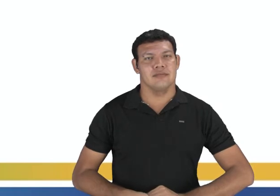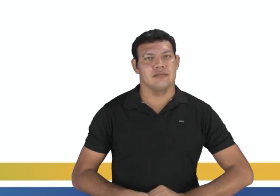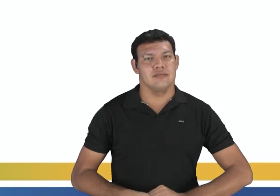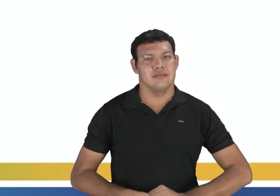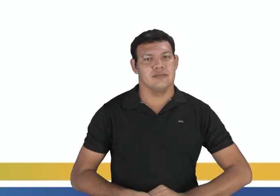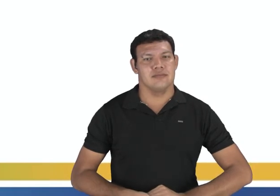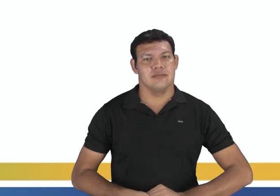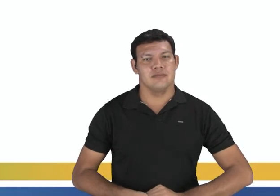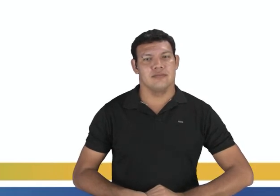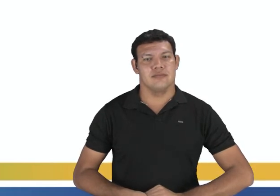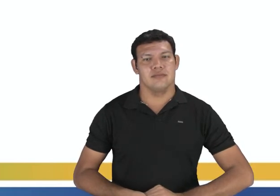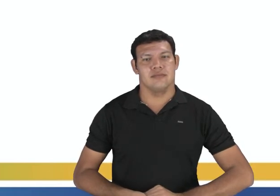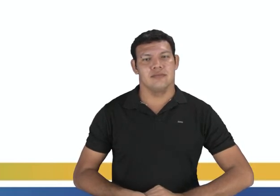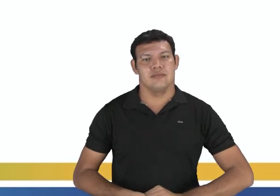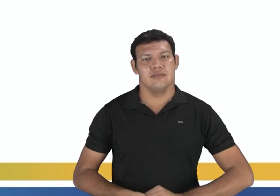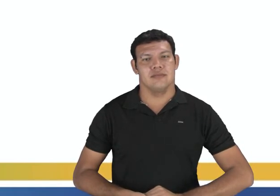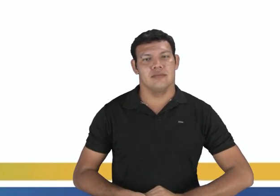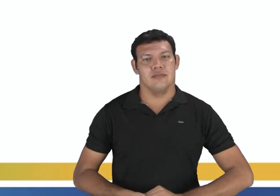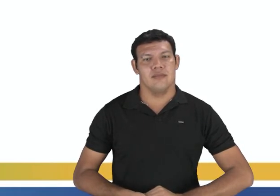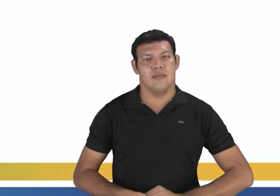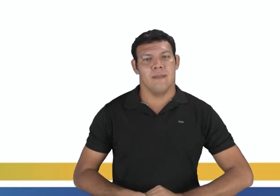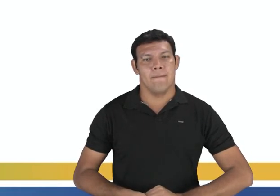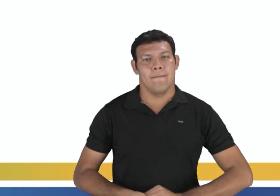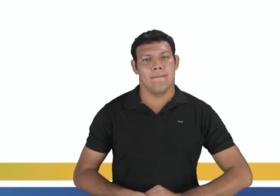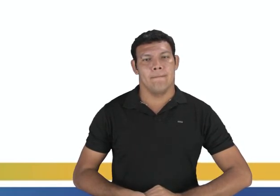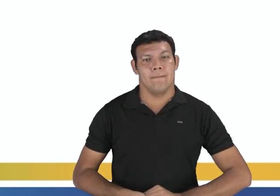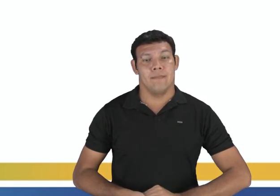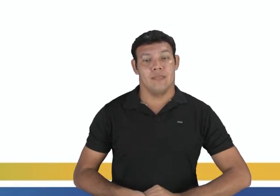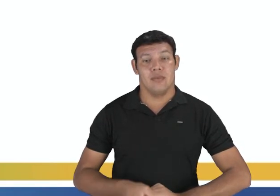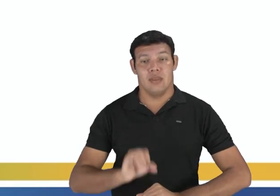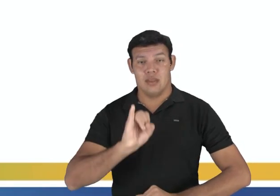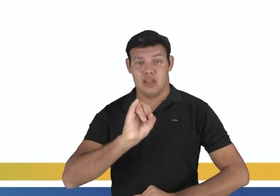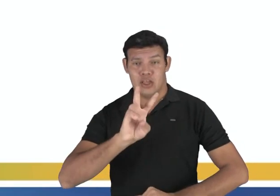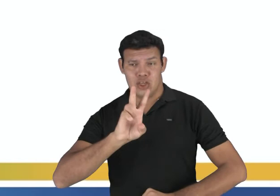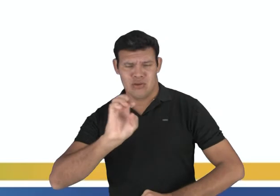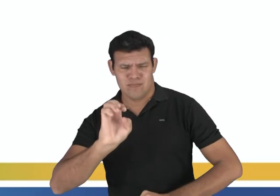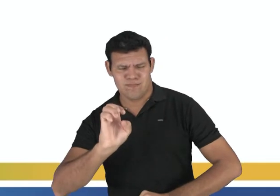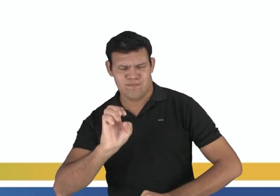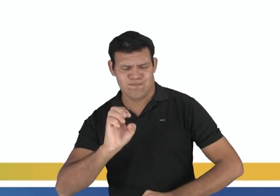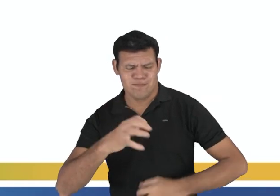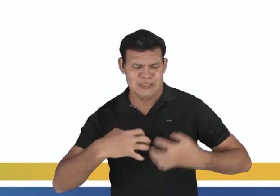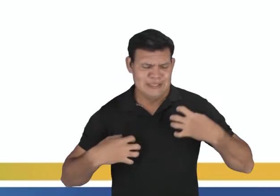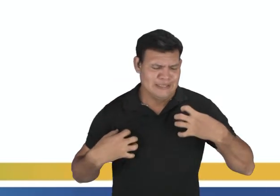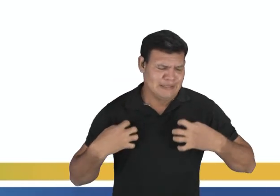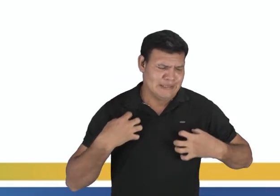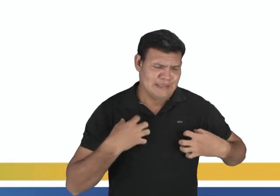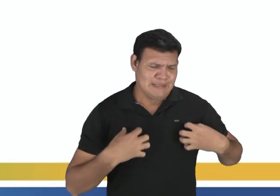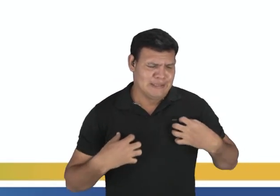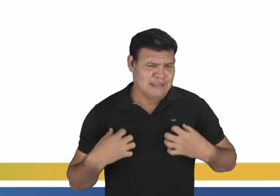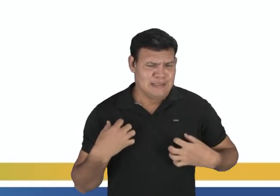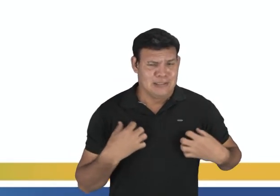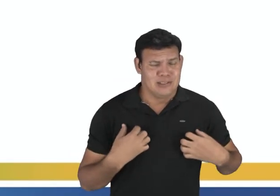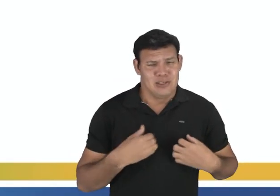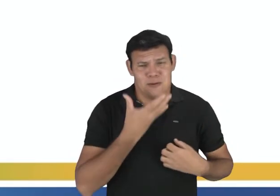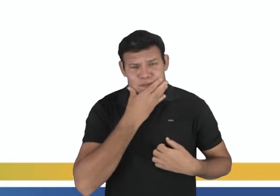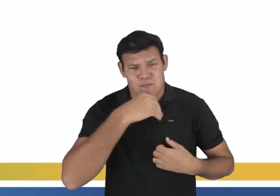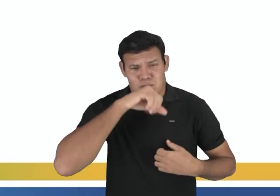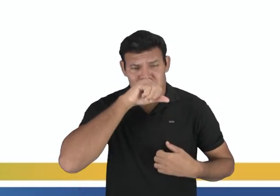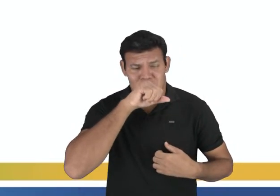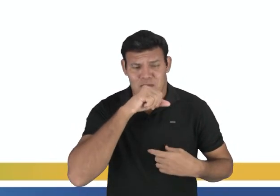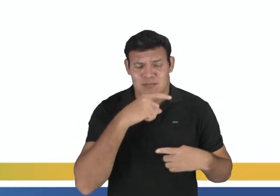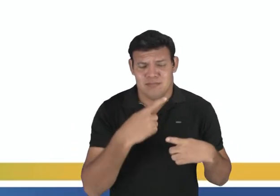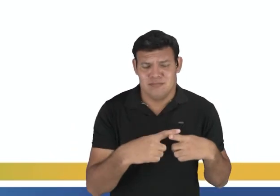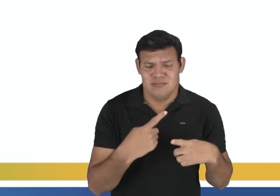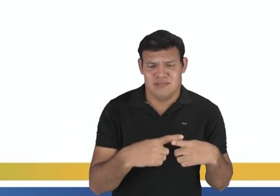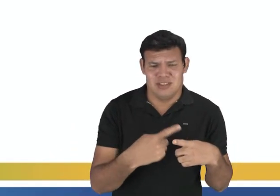wants to do more with her life. Ip, ela fica chateada com seu pai, ela quer fazer mais da